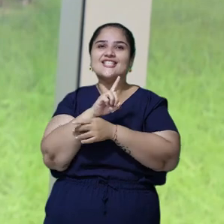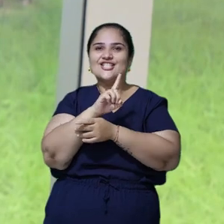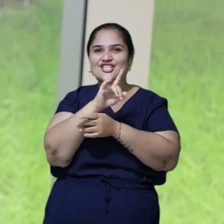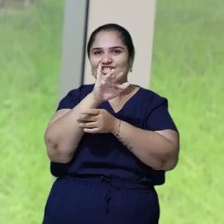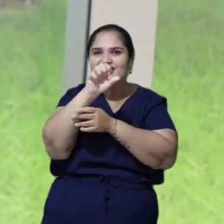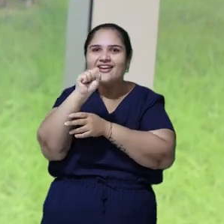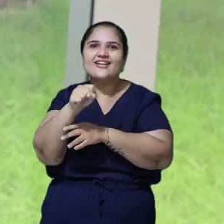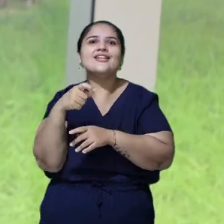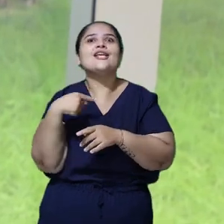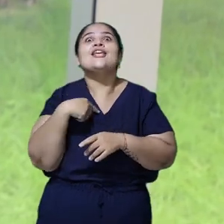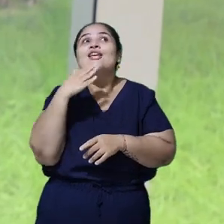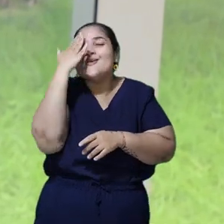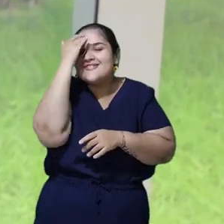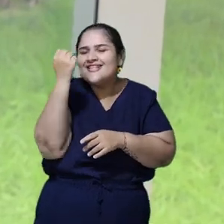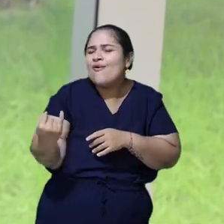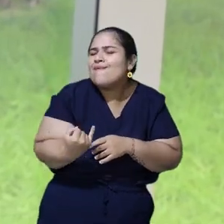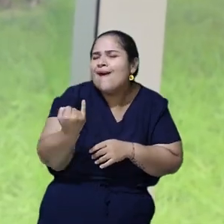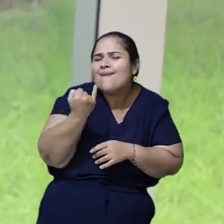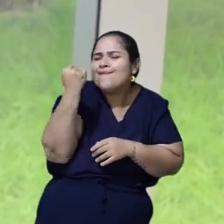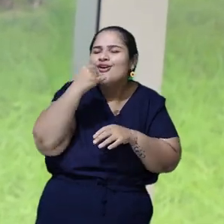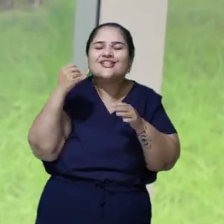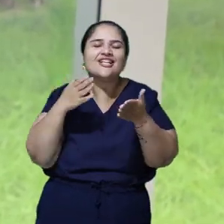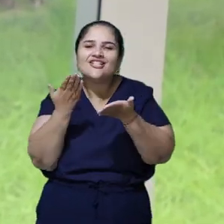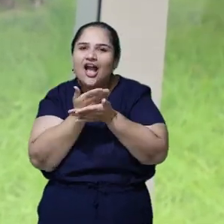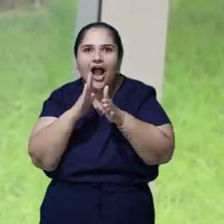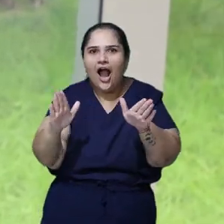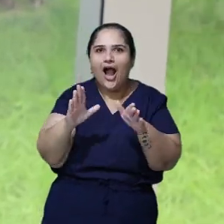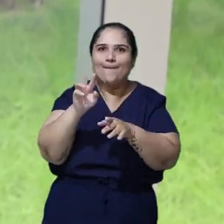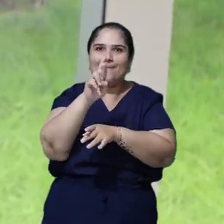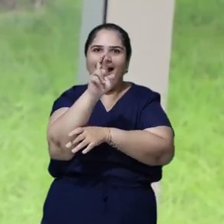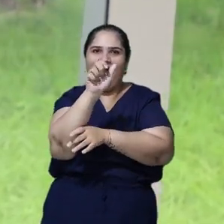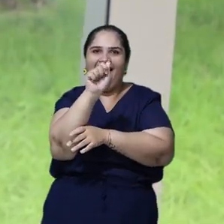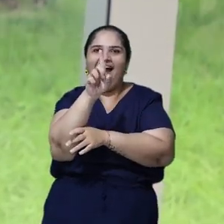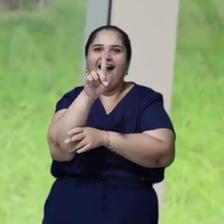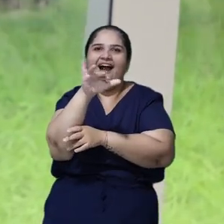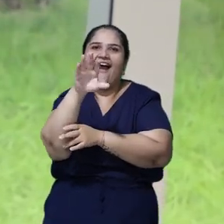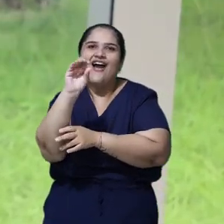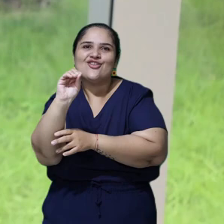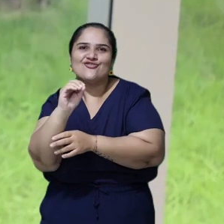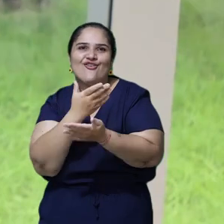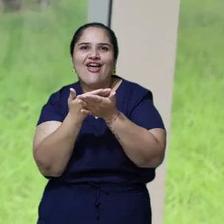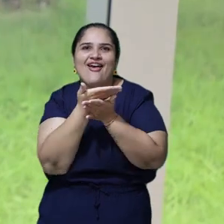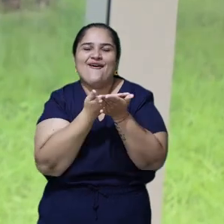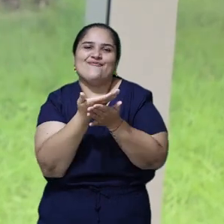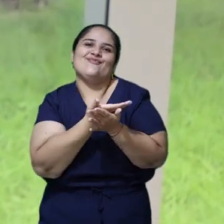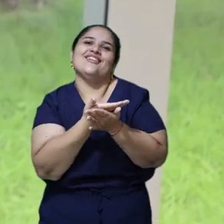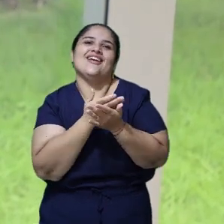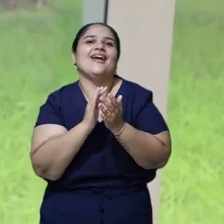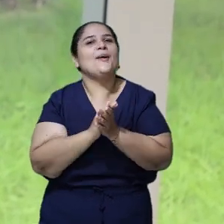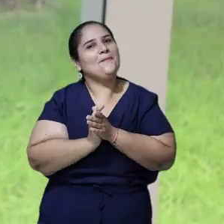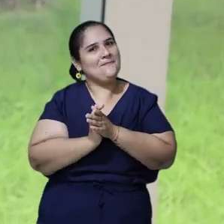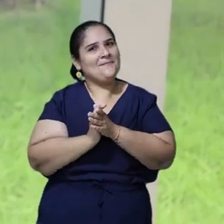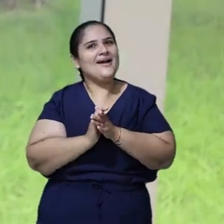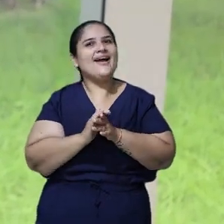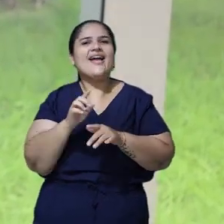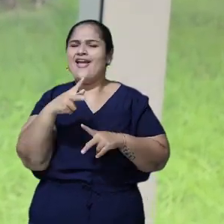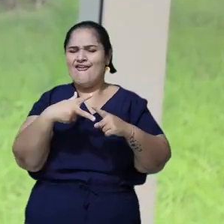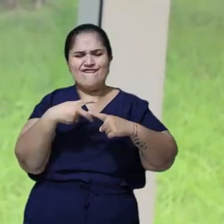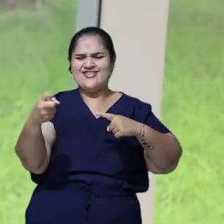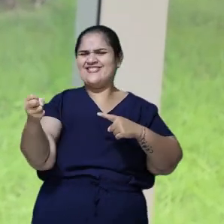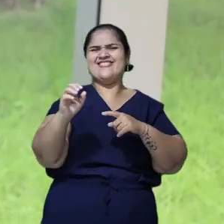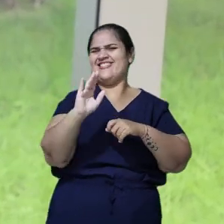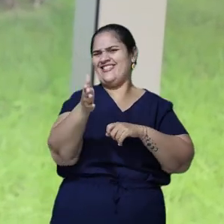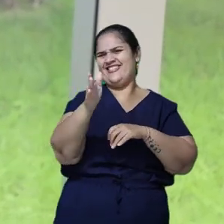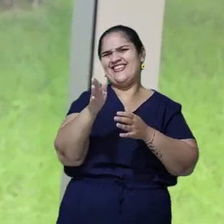ela acabar com a radioterapia, né, que é mais uma etapa para a vida dela, é algo, é uma etapa vencida, é algo